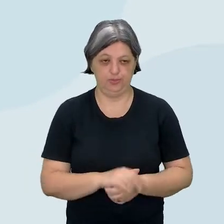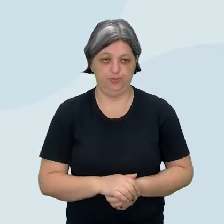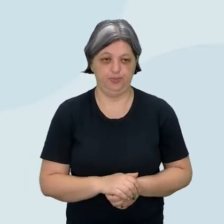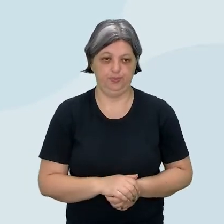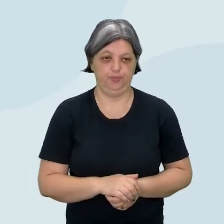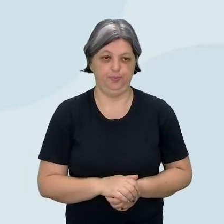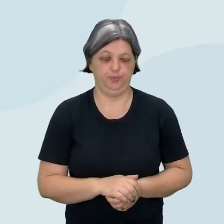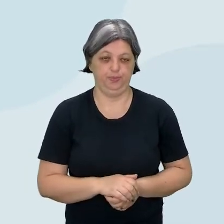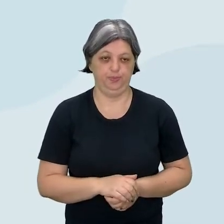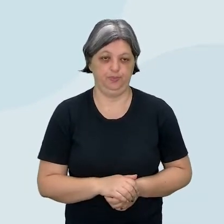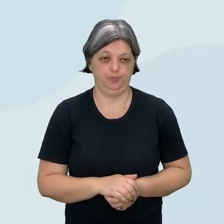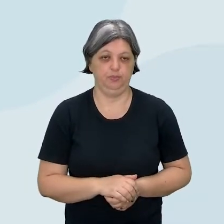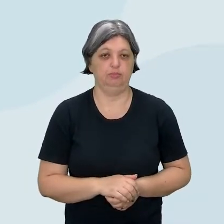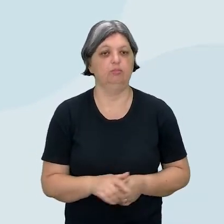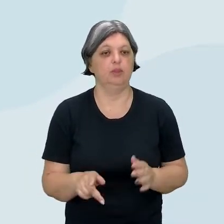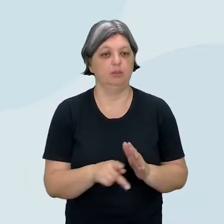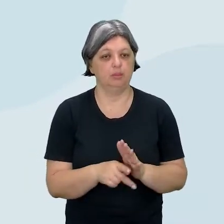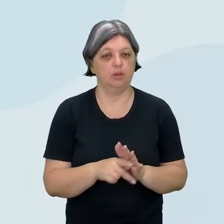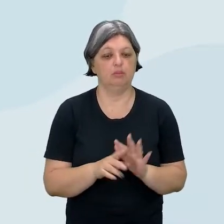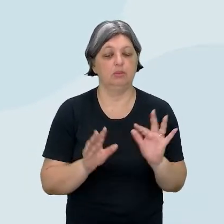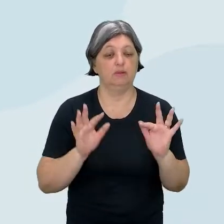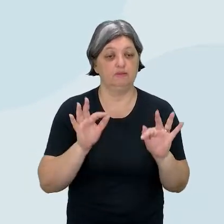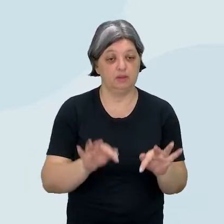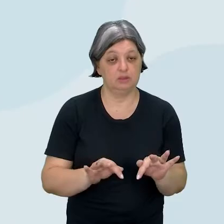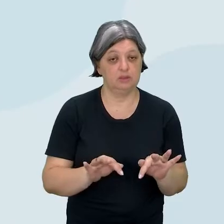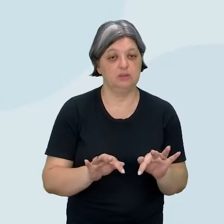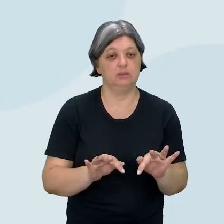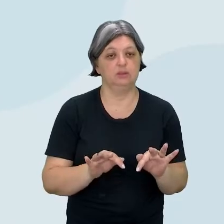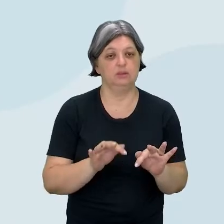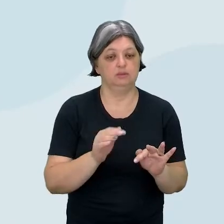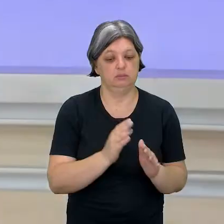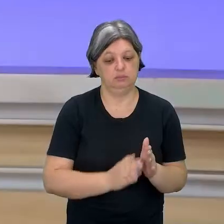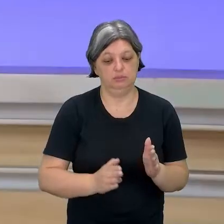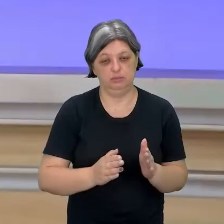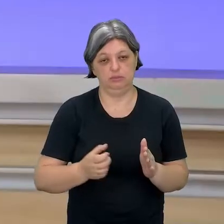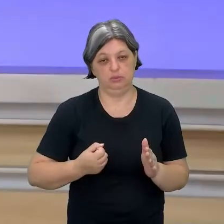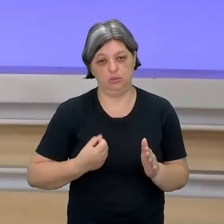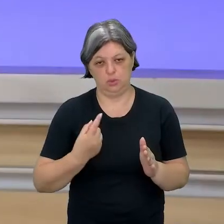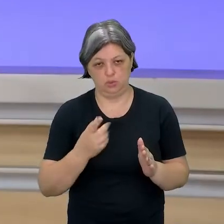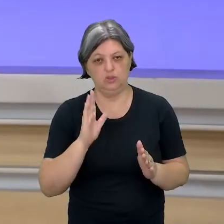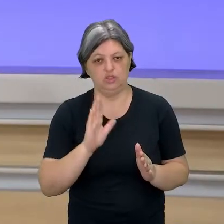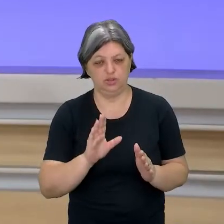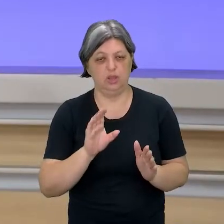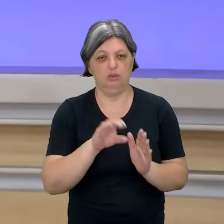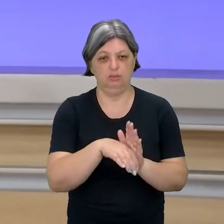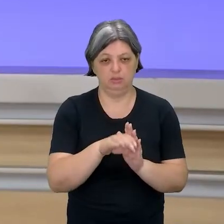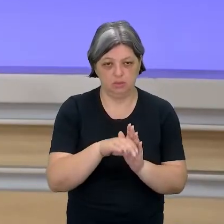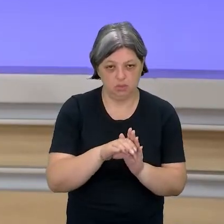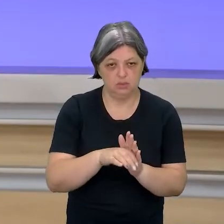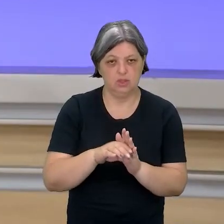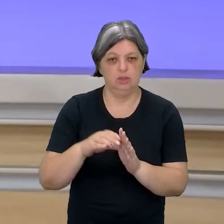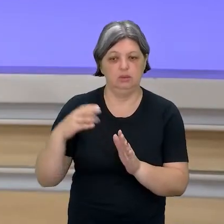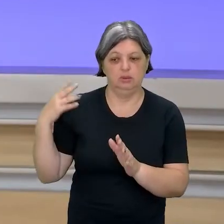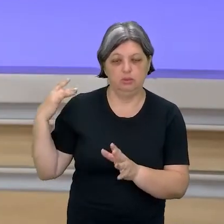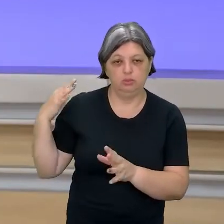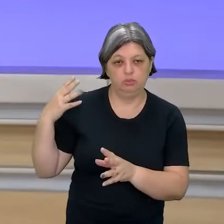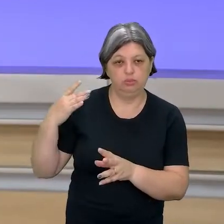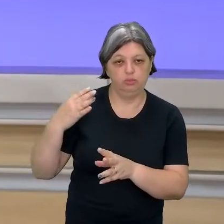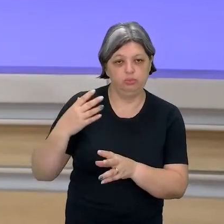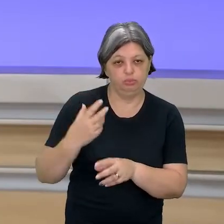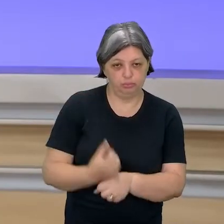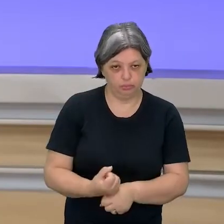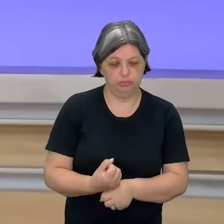então, na nossa sistematização 1, a gente já retomou alguns dos conceitos, né? A gente já retomou aí